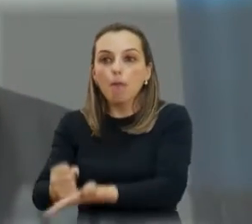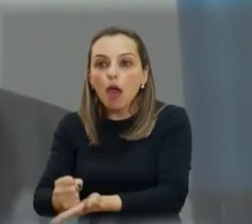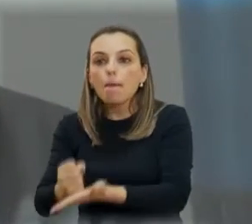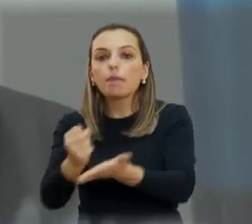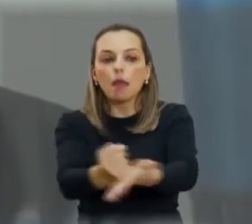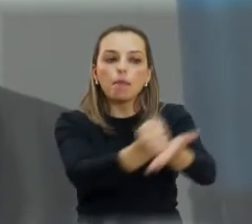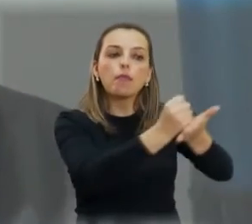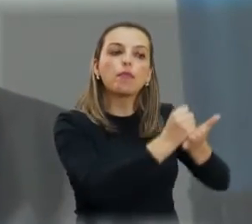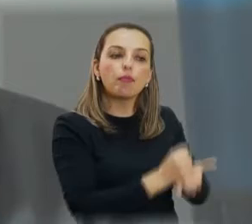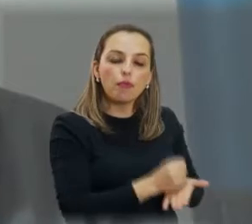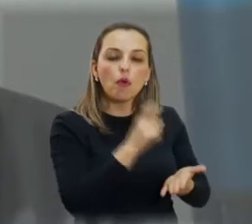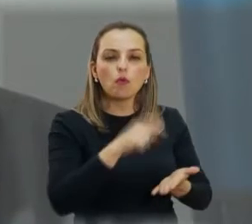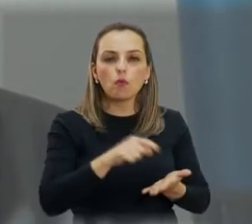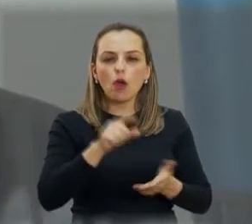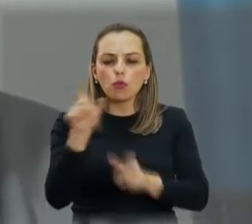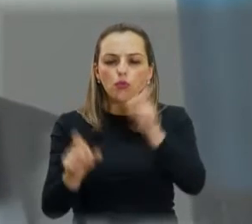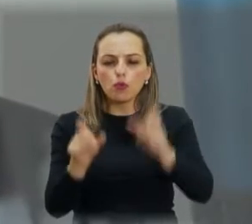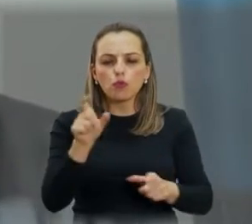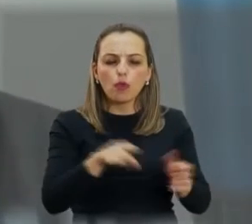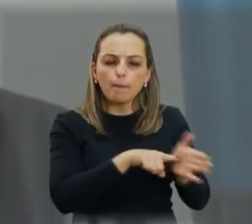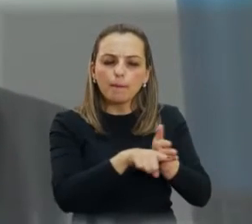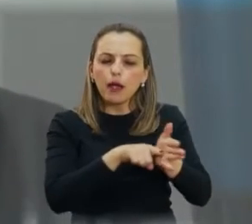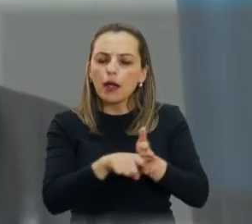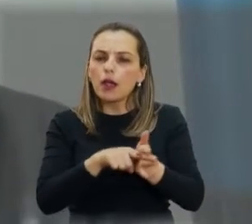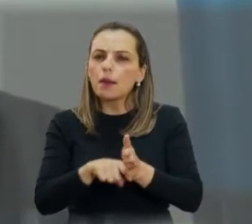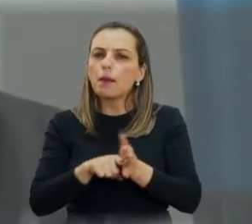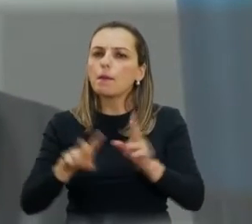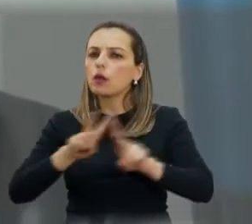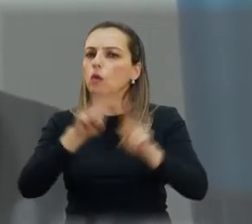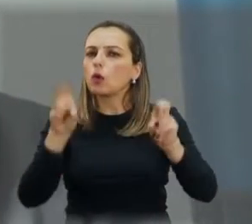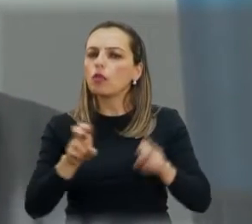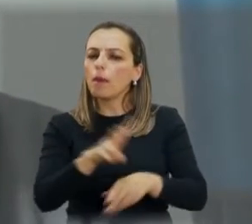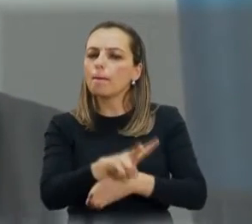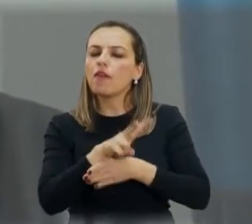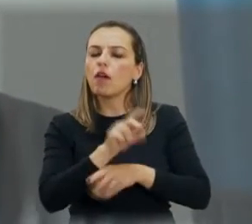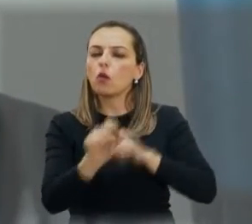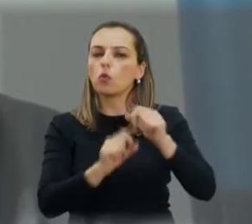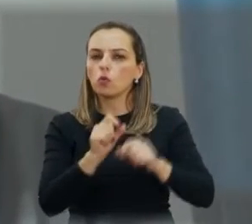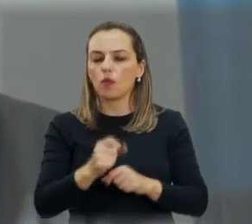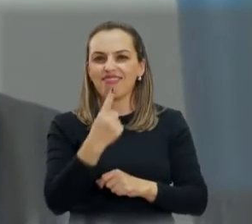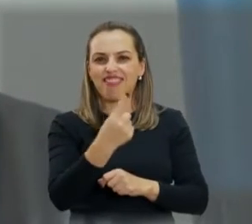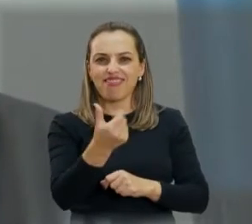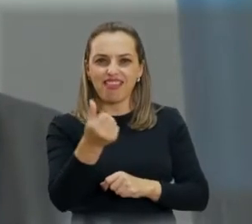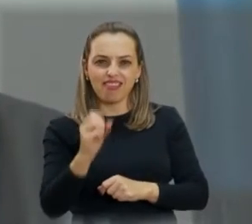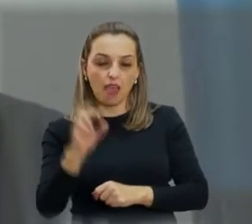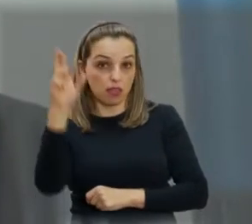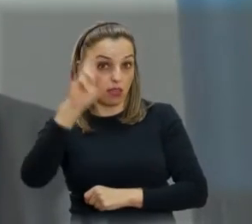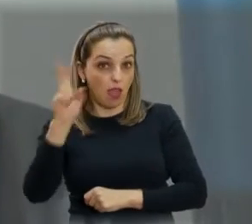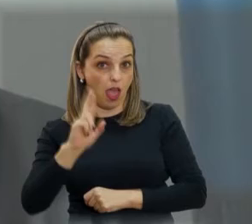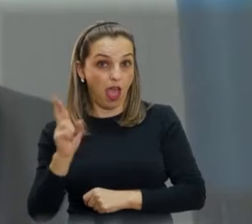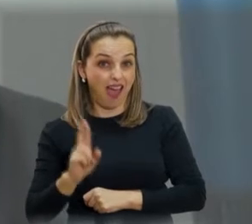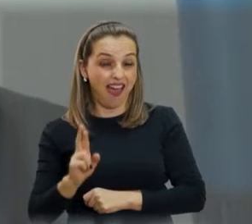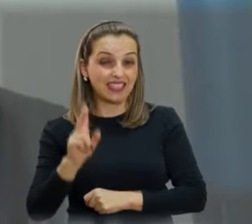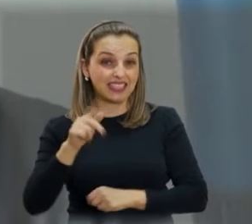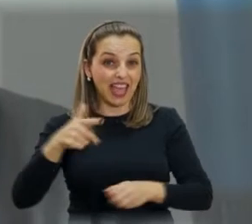Especialistas no, nos assuntos, nesse assunto, fizeram uma estimativa. Vamos lá, R$ 160 por dia de óleo